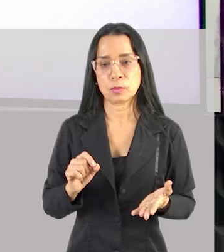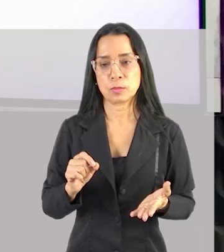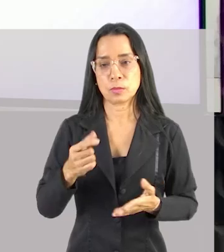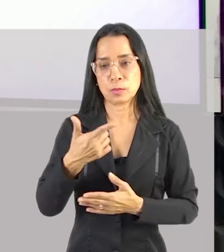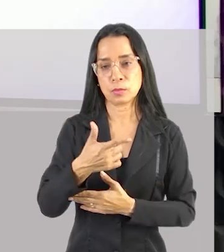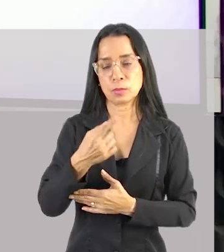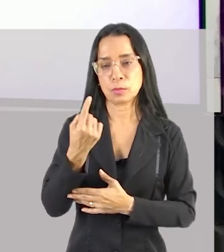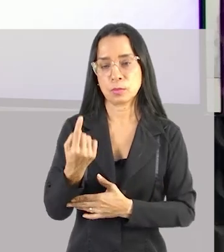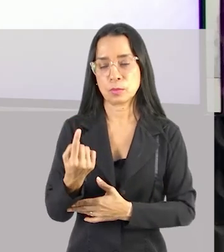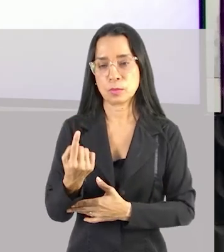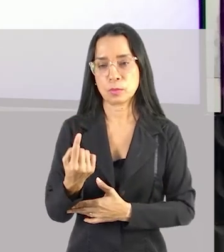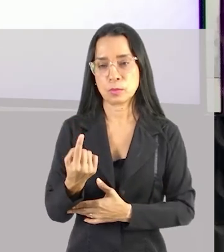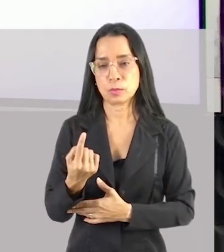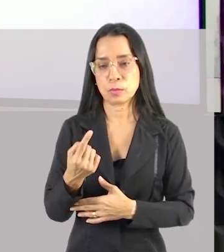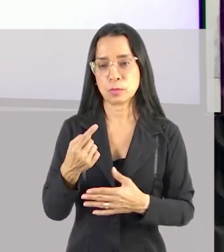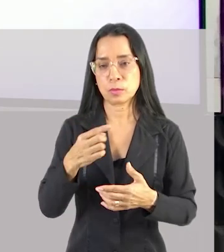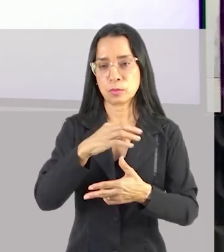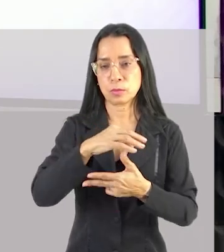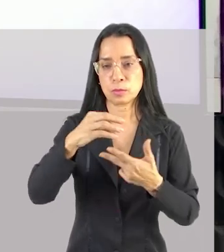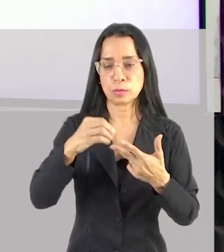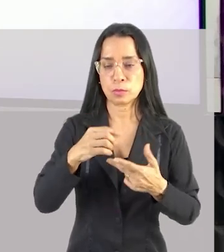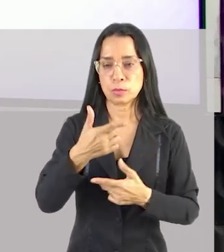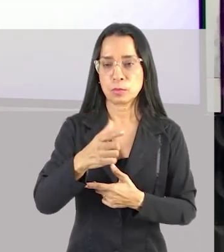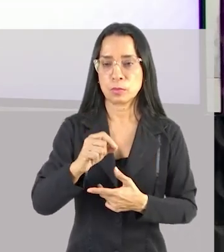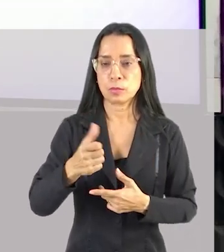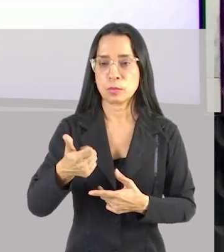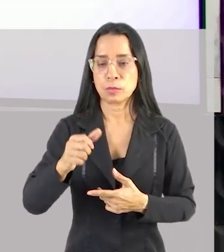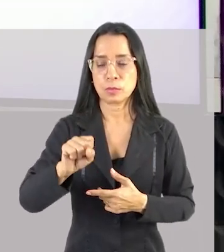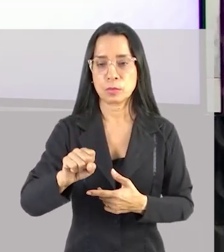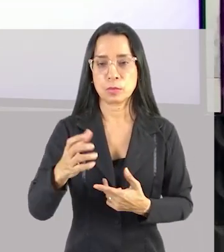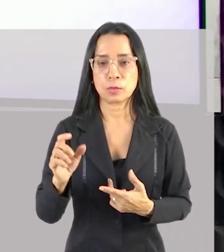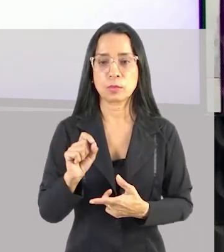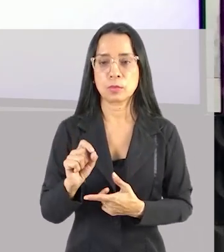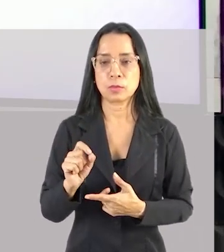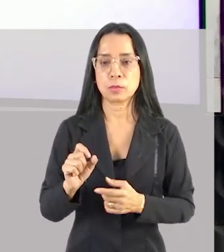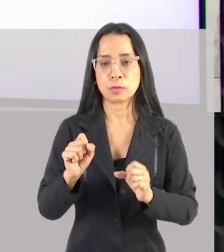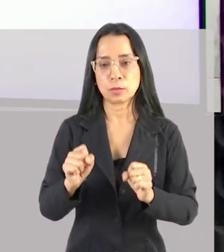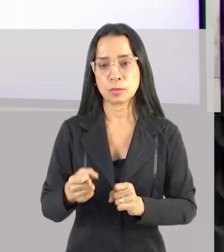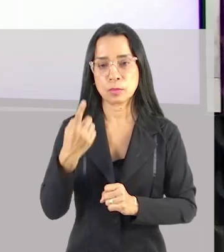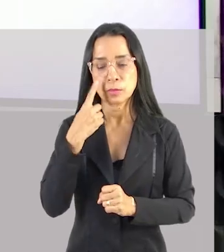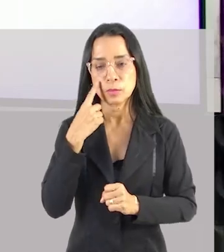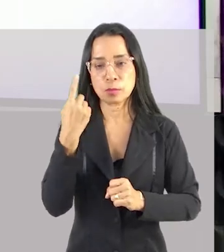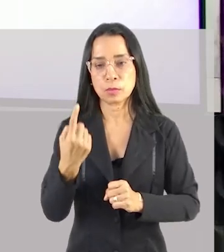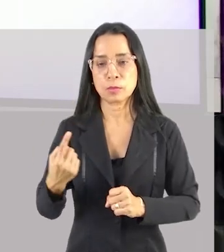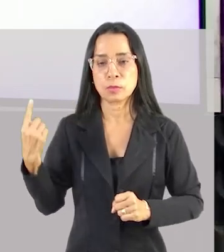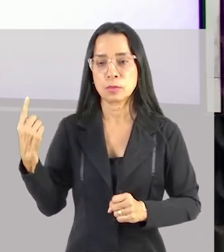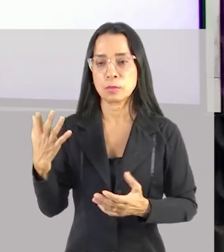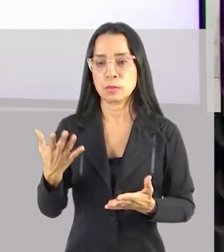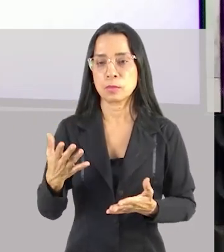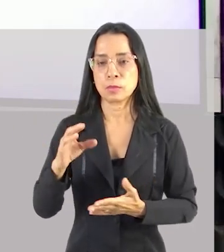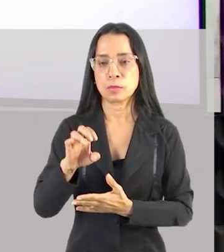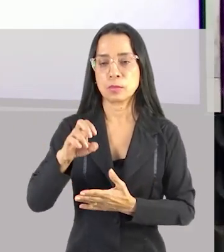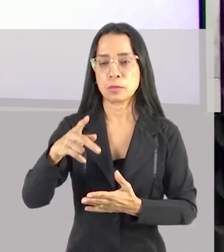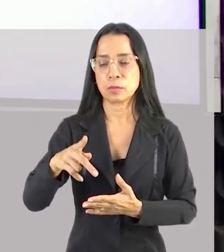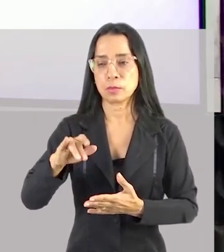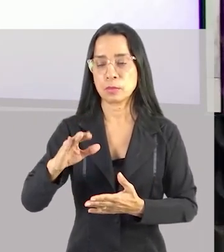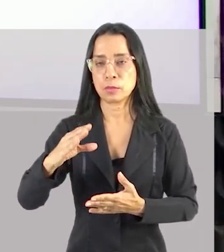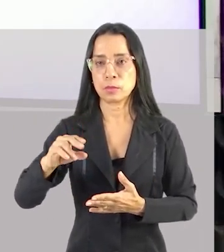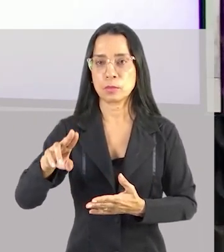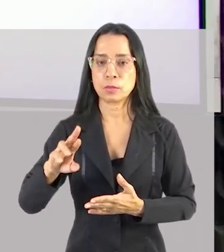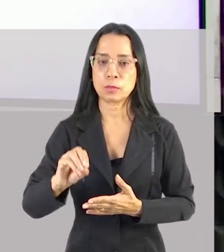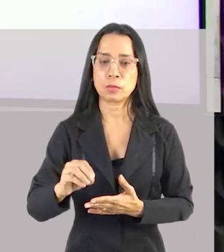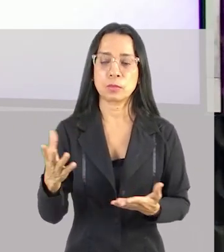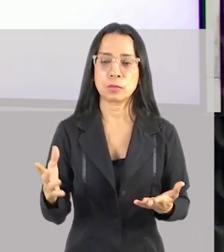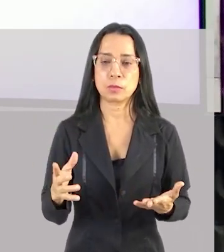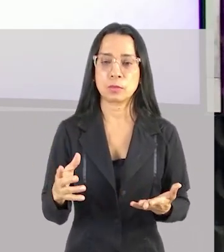questão 21 é uma questão do Enem 2018. Como a gente pode ver, é uma questão sobre o Epicuro.